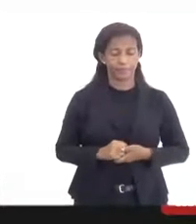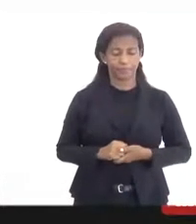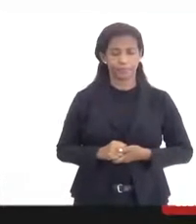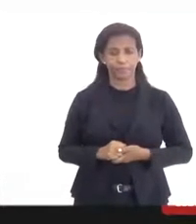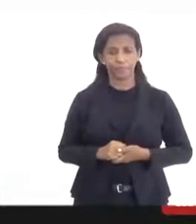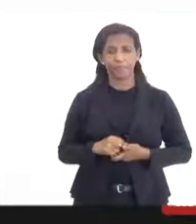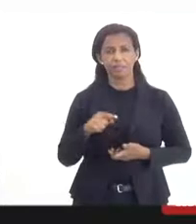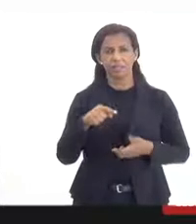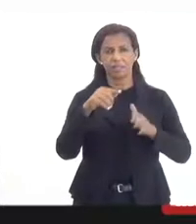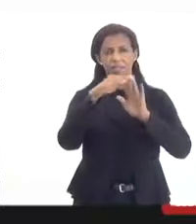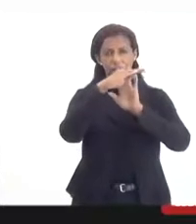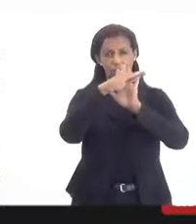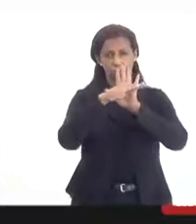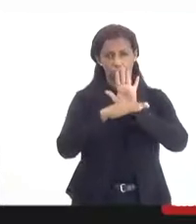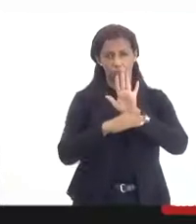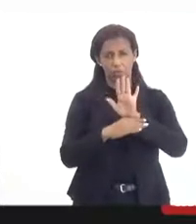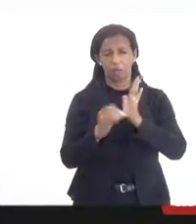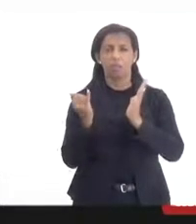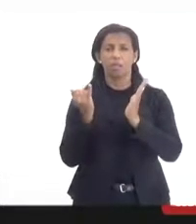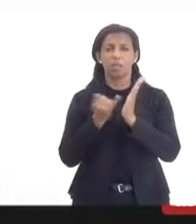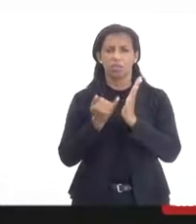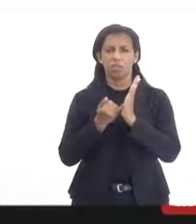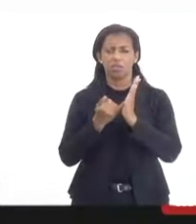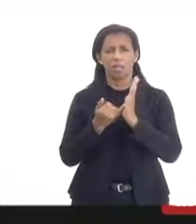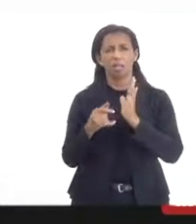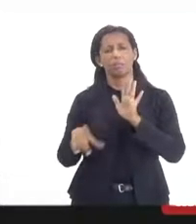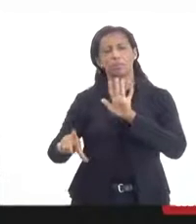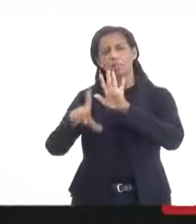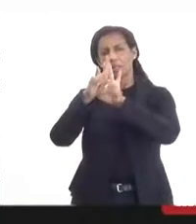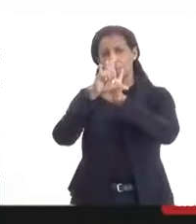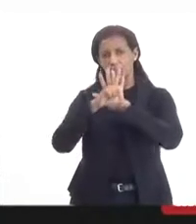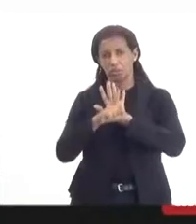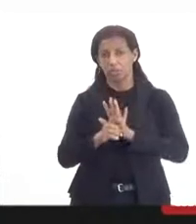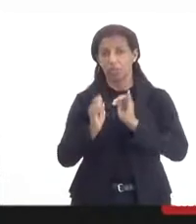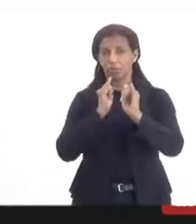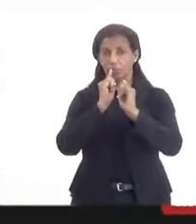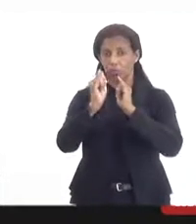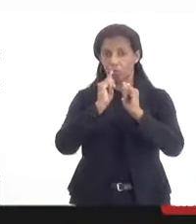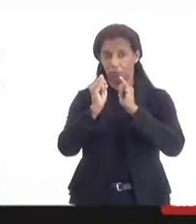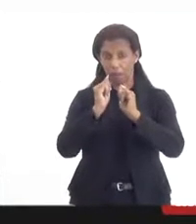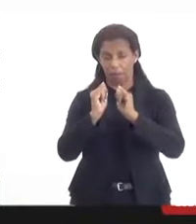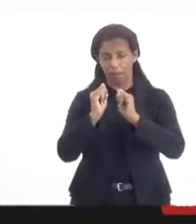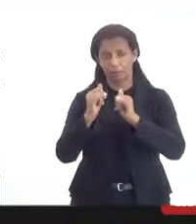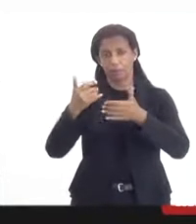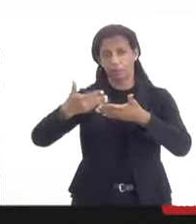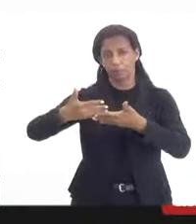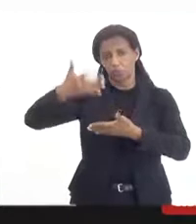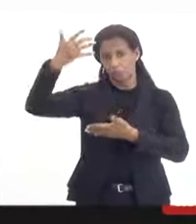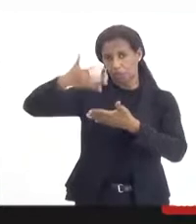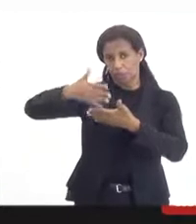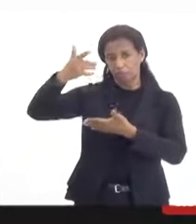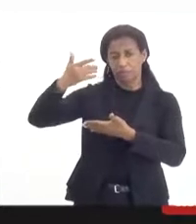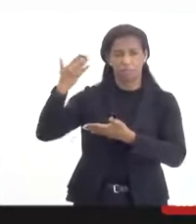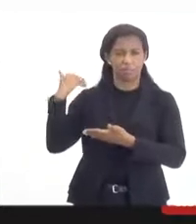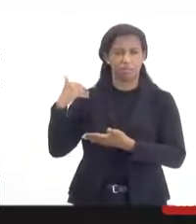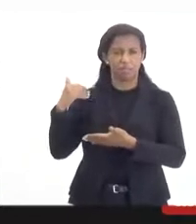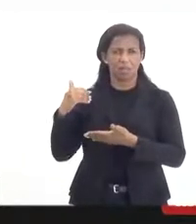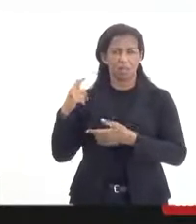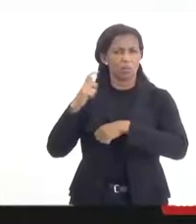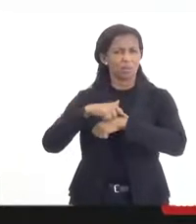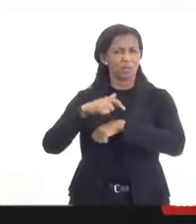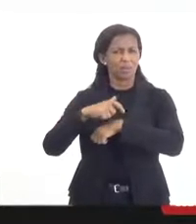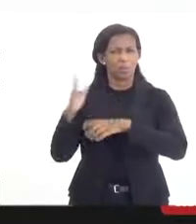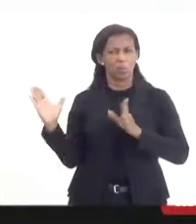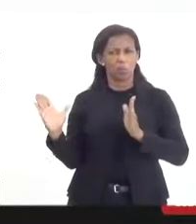nestes programas editados por essas legislações que foram informadas no slide anterior, um prazo muito curto, por